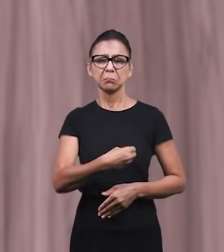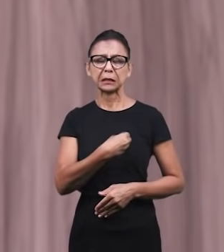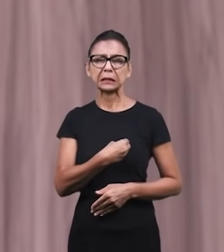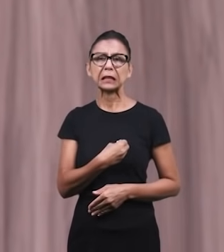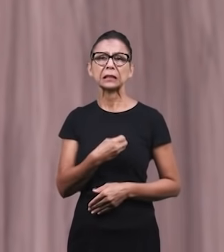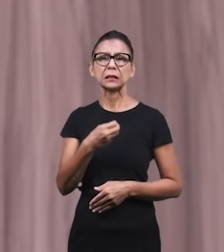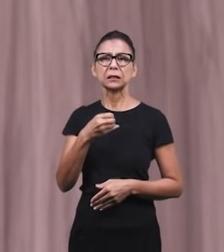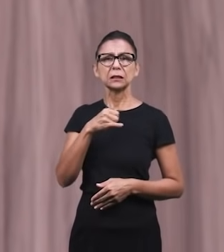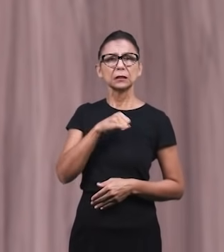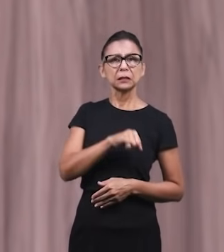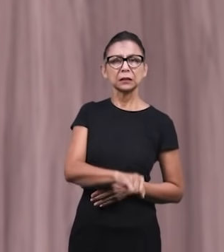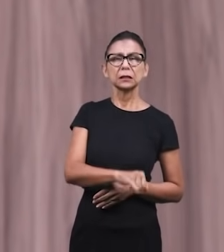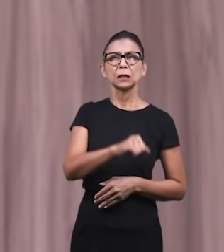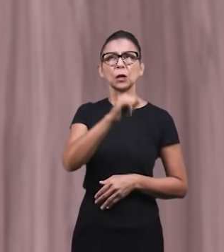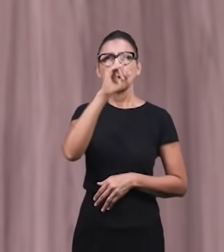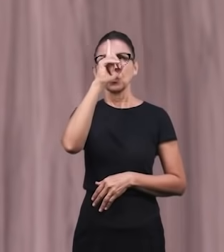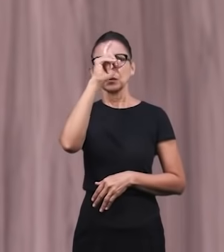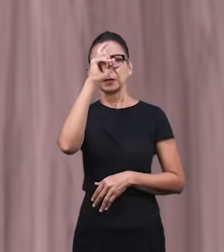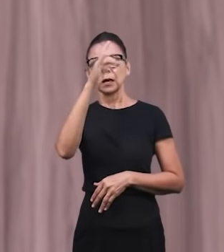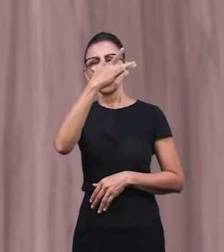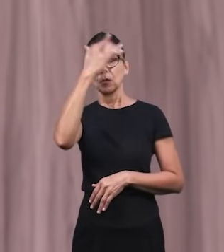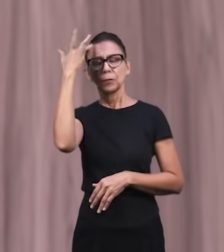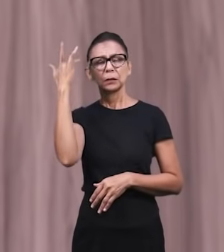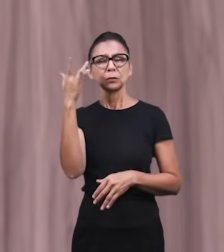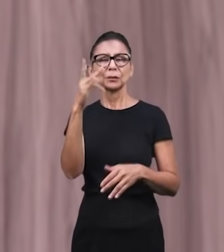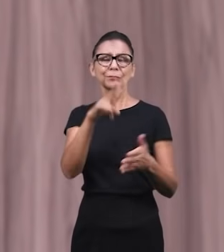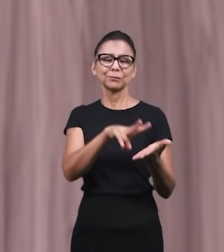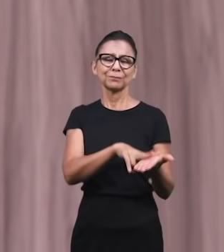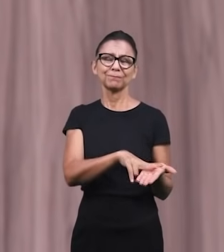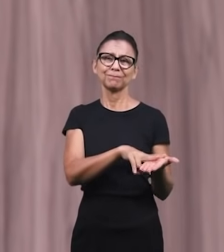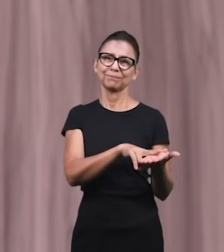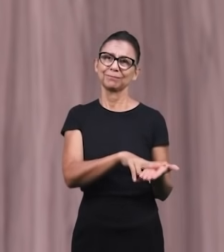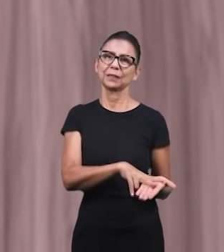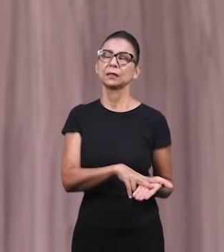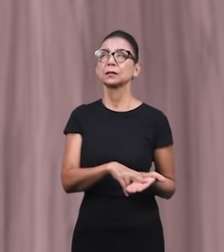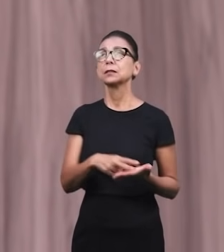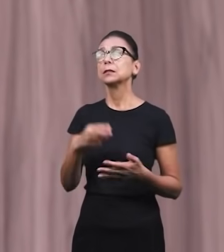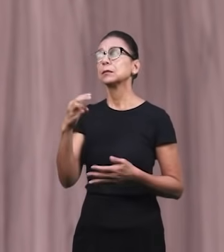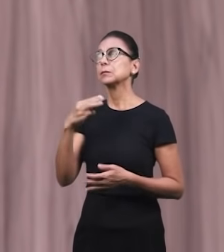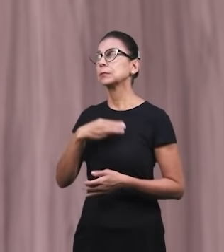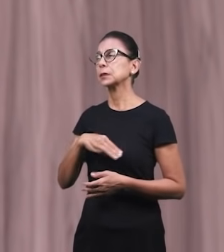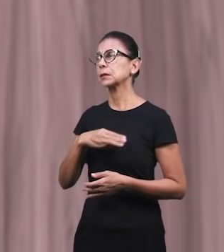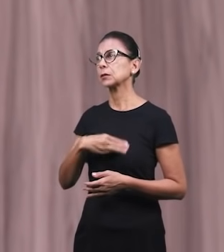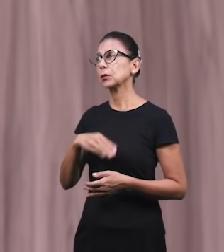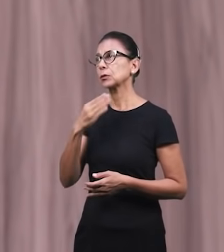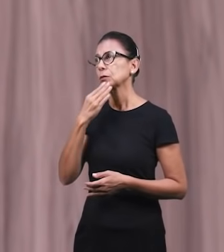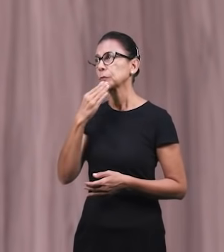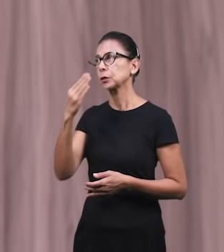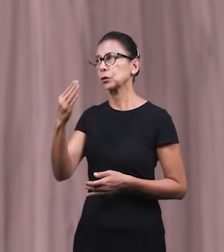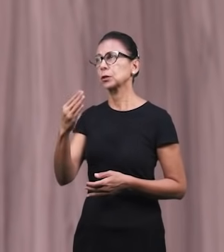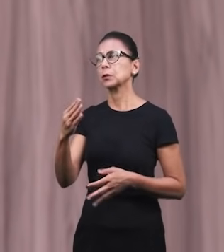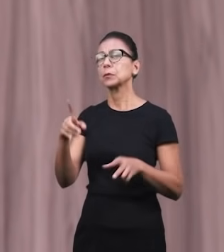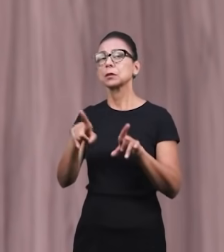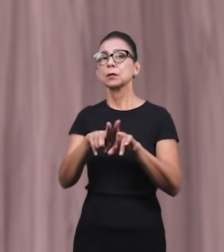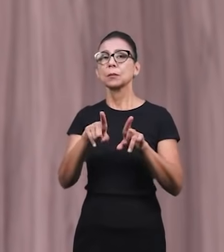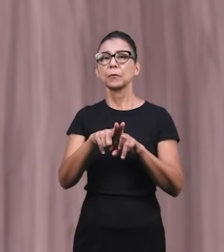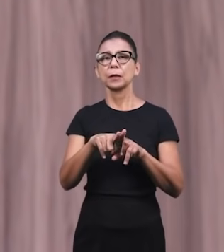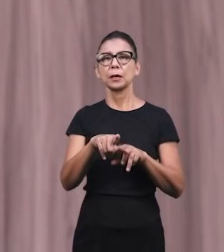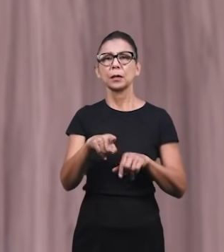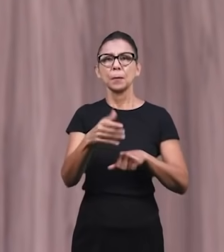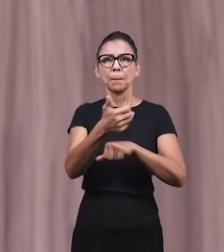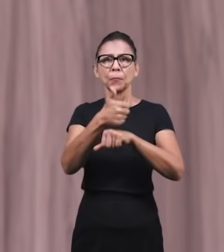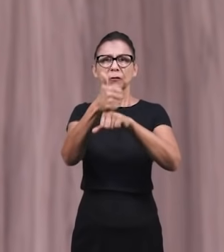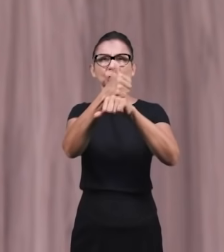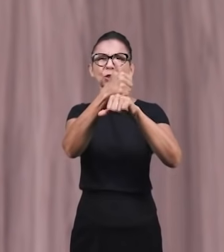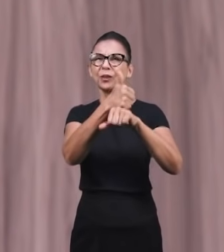Nos hospitais, aqueles que estão acamados, Senhor, tenhas misericórdia. Clamamos também por aqueles que cuidam, os